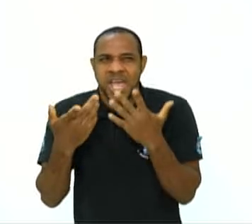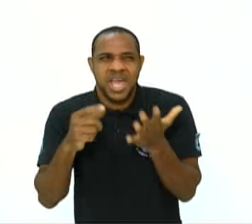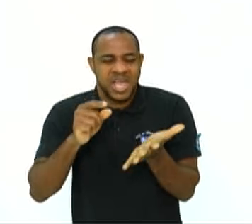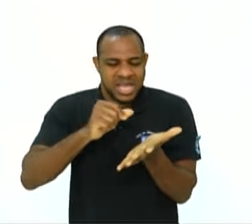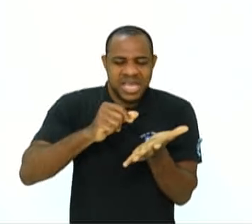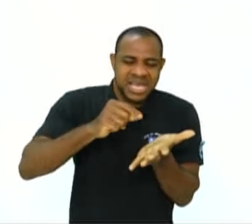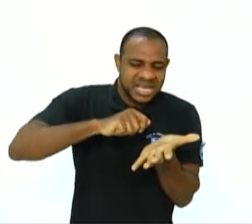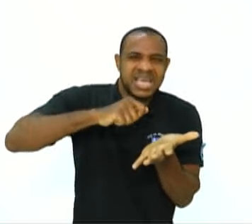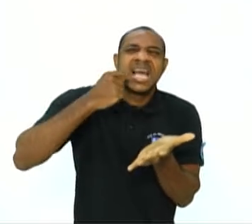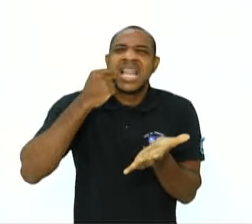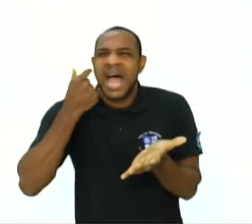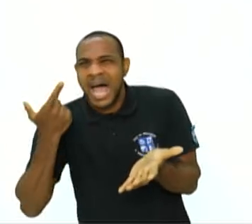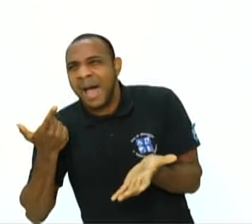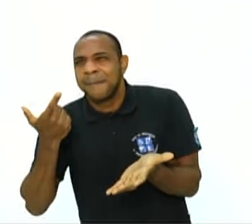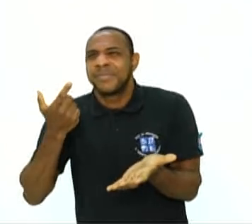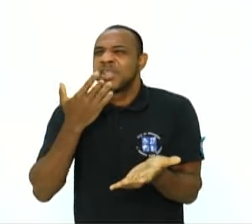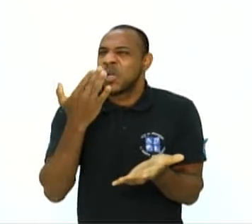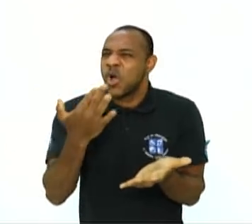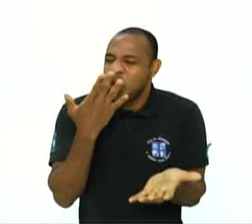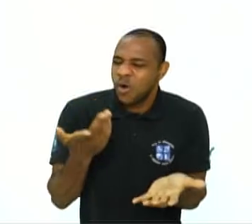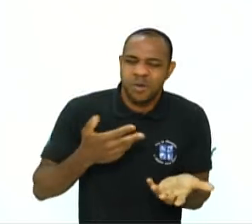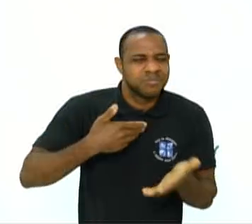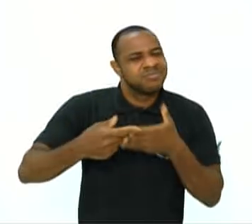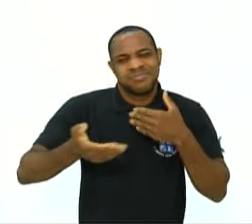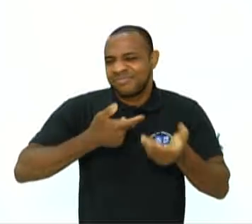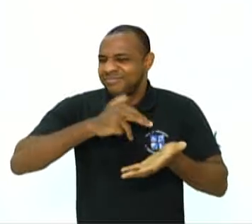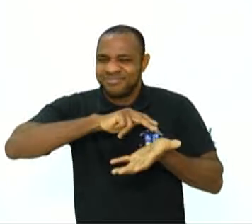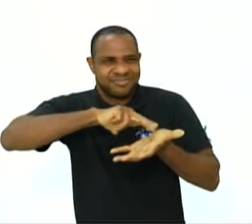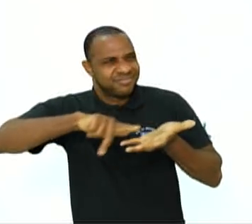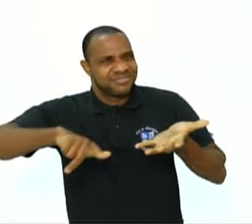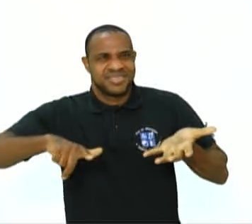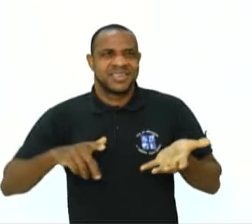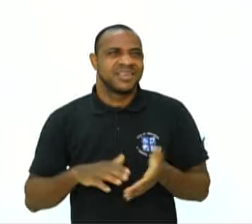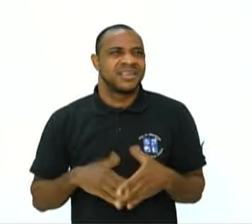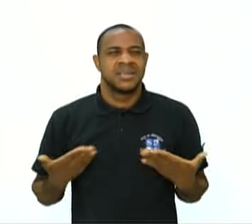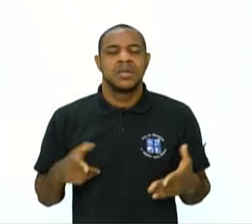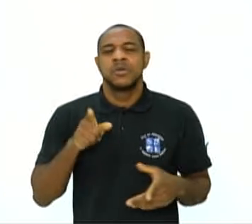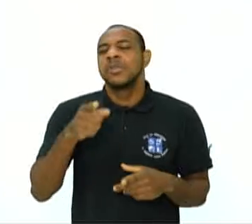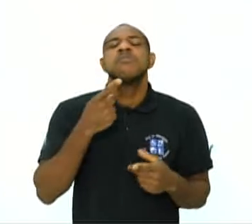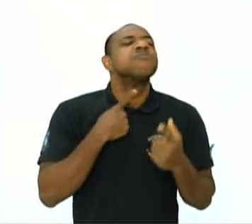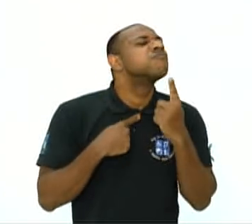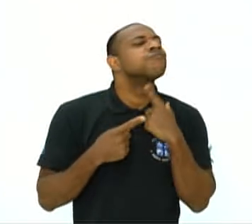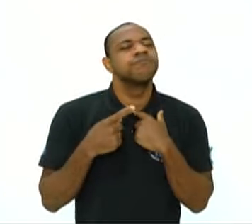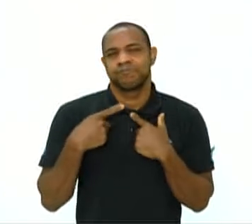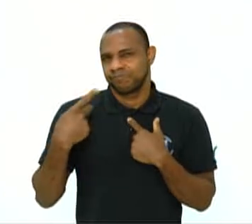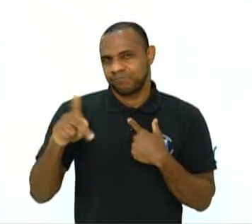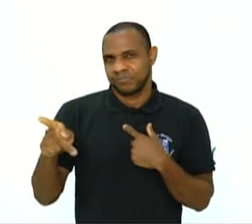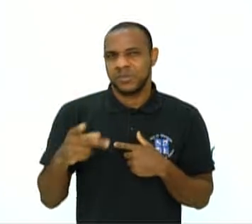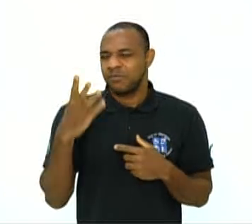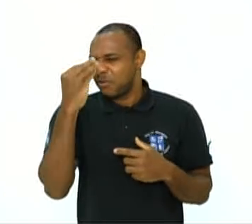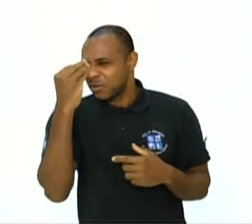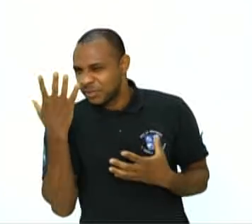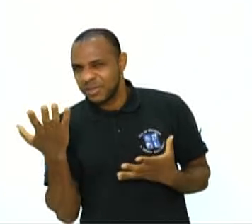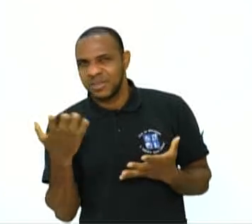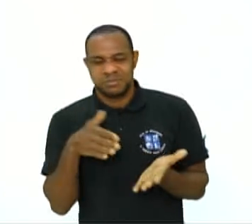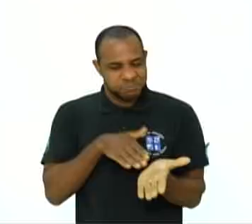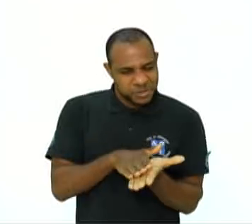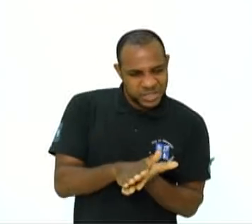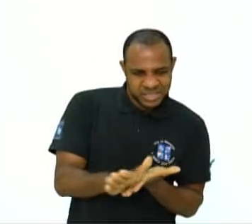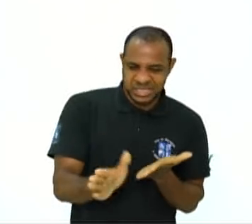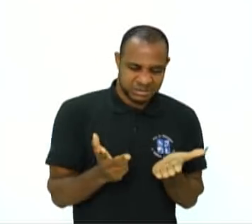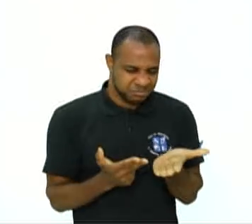riscadores, canetas, lápis, grafite, lápis de cor, giz de cera, enfim, o que você quiser, fotografias,